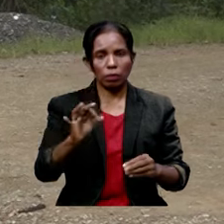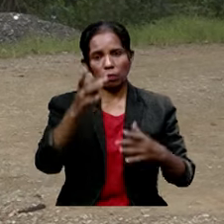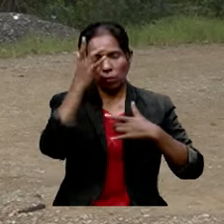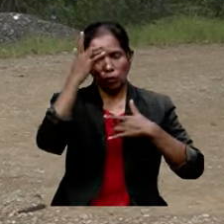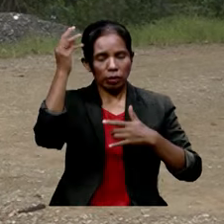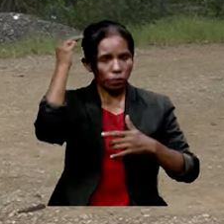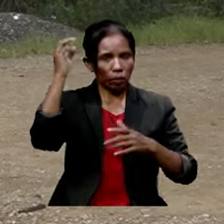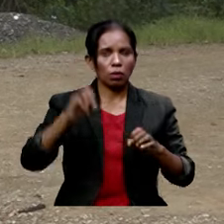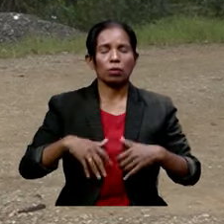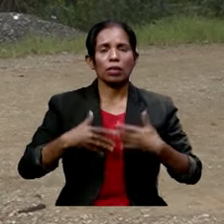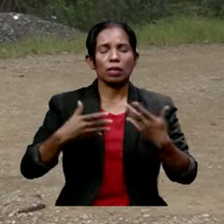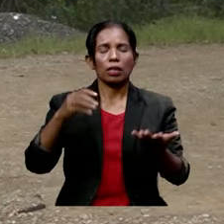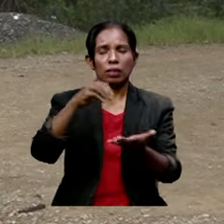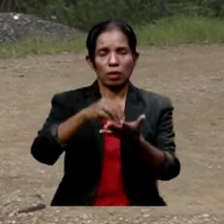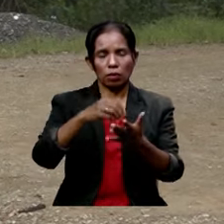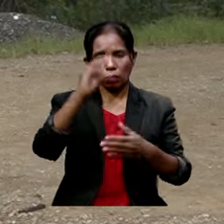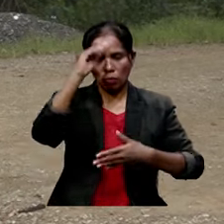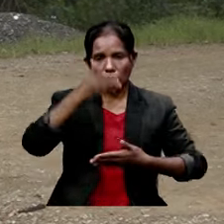ou insa a tu garante o ano futuro.